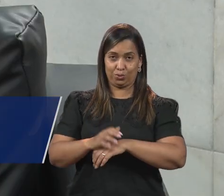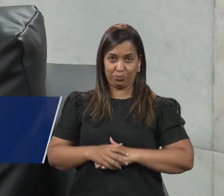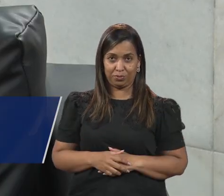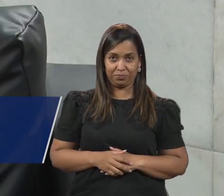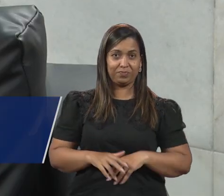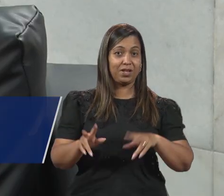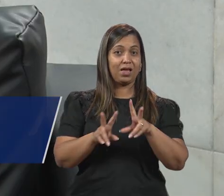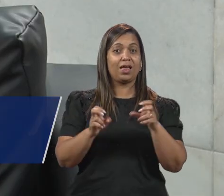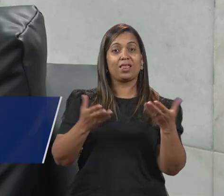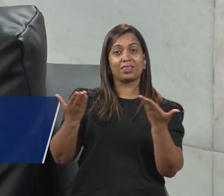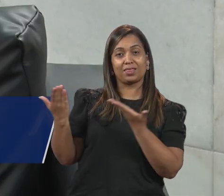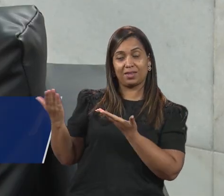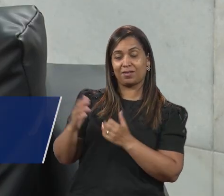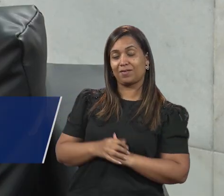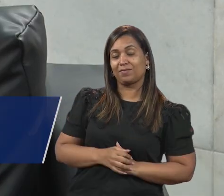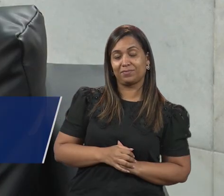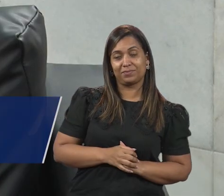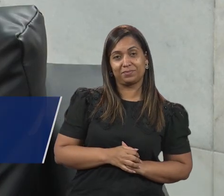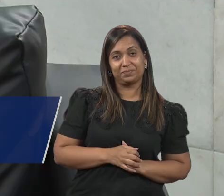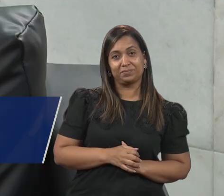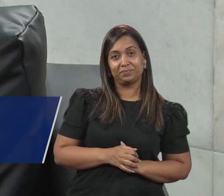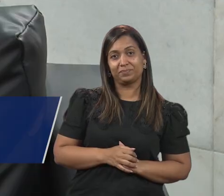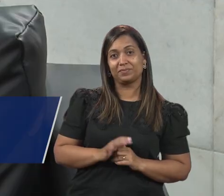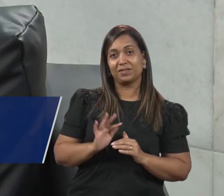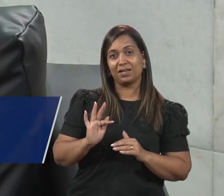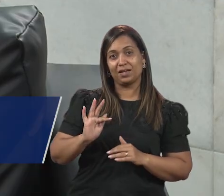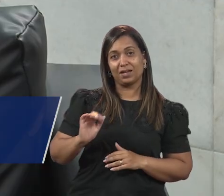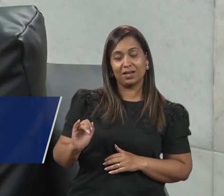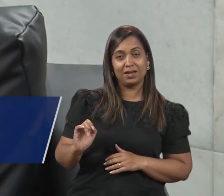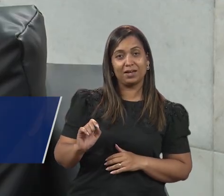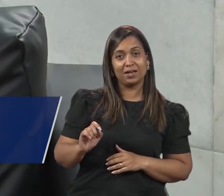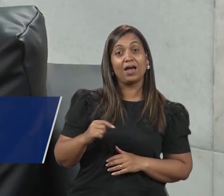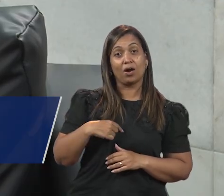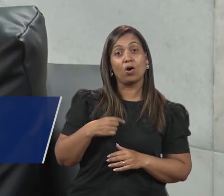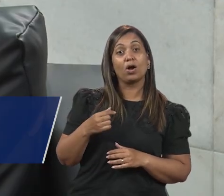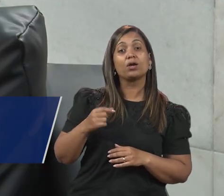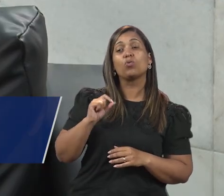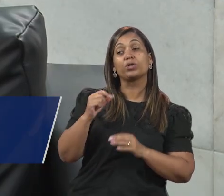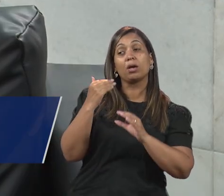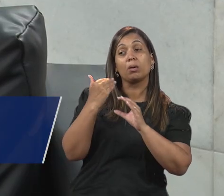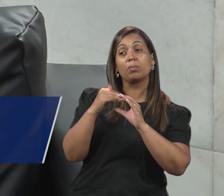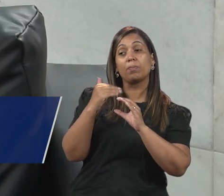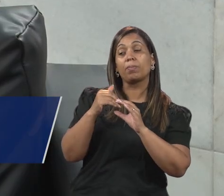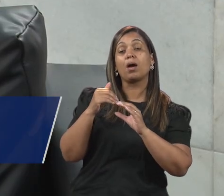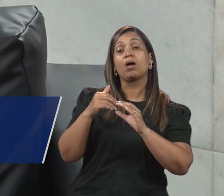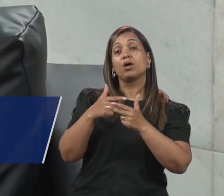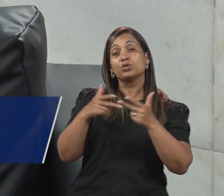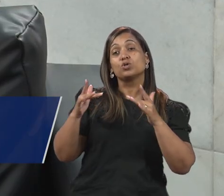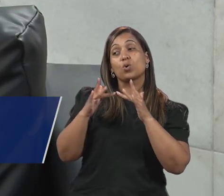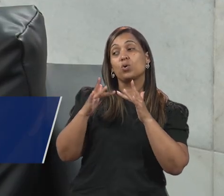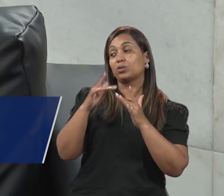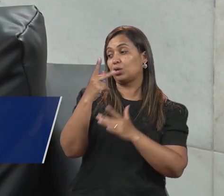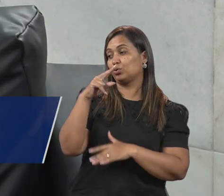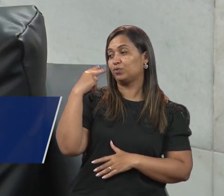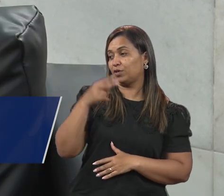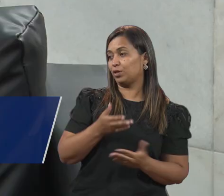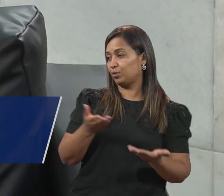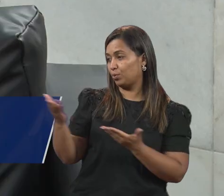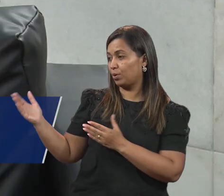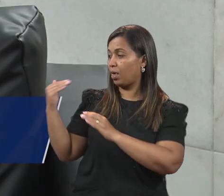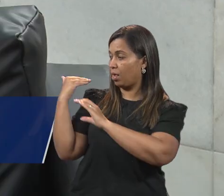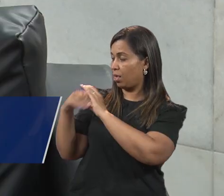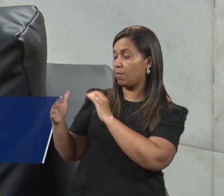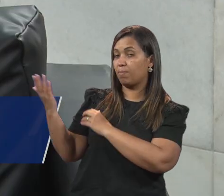como TV Câmara Rio Preto. Antes de encerrar, eu aproveito para deixar os contatos do gabinete do vereador Jonathan Santos. O